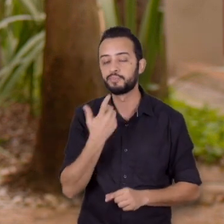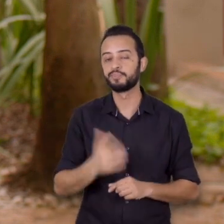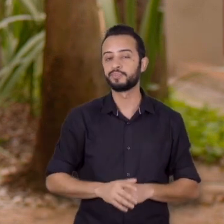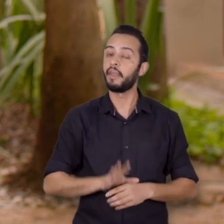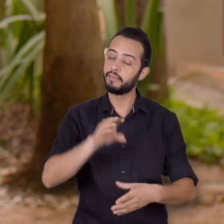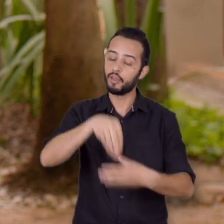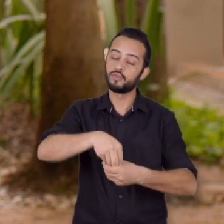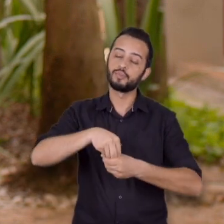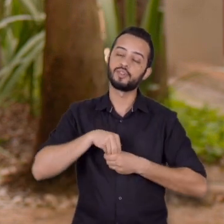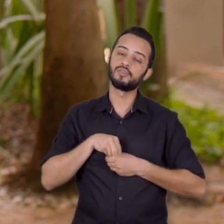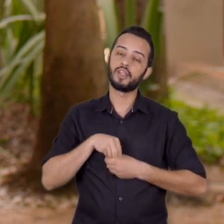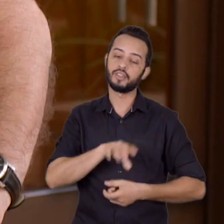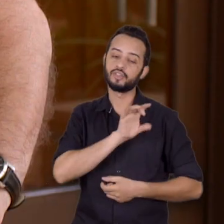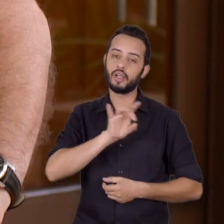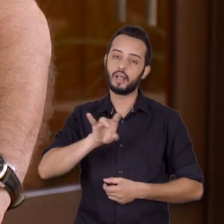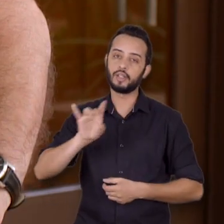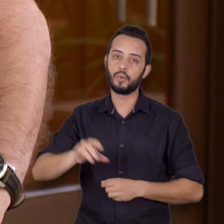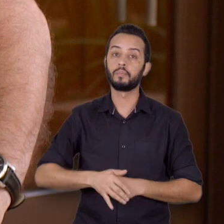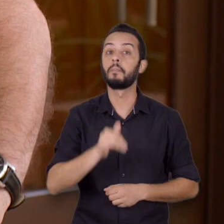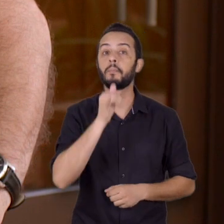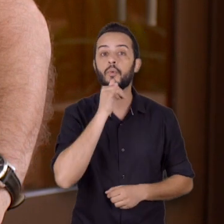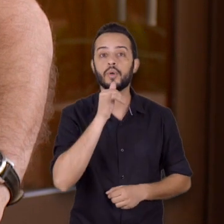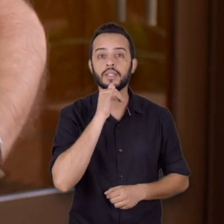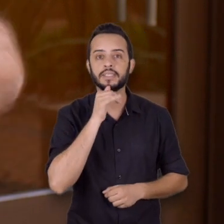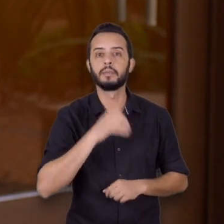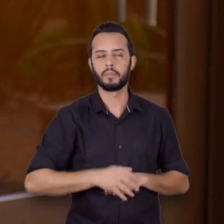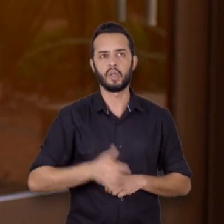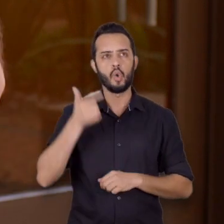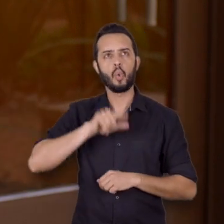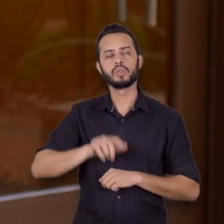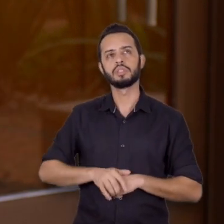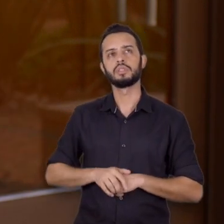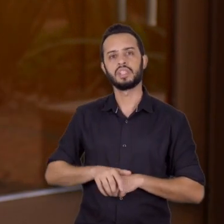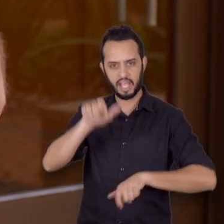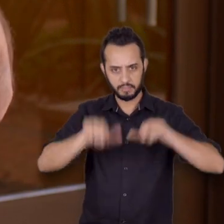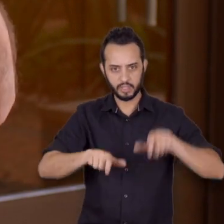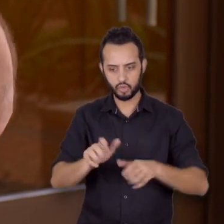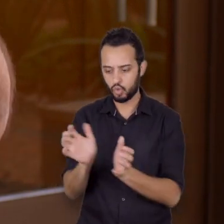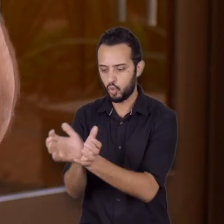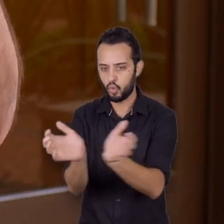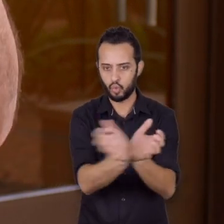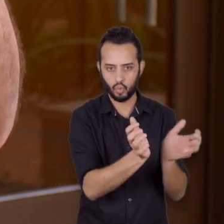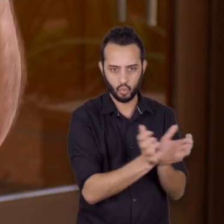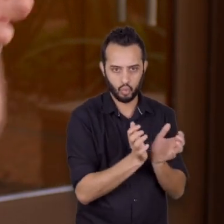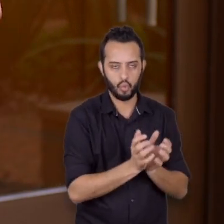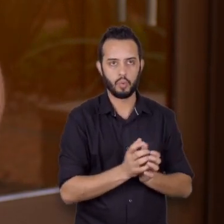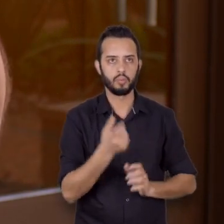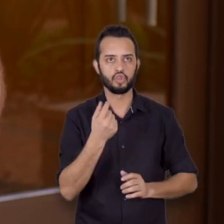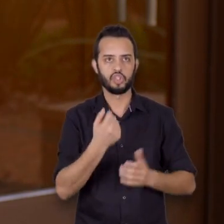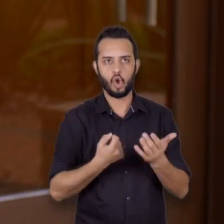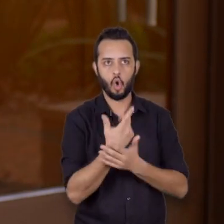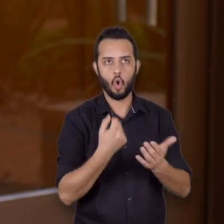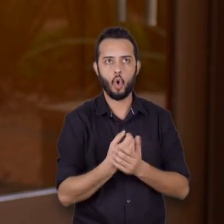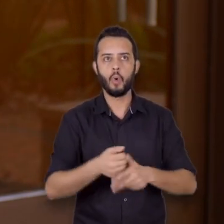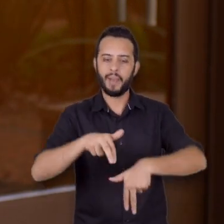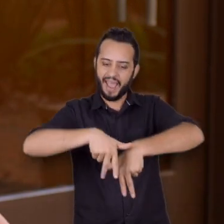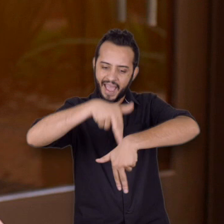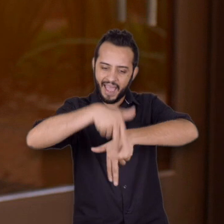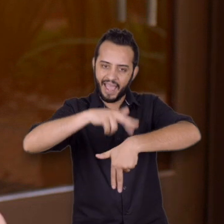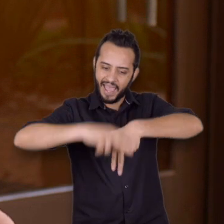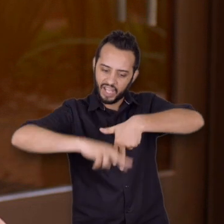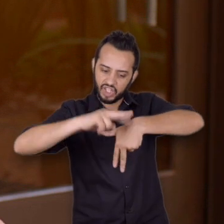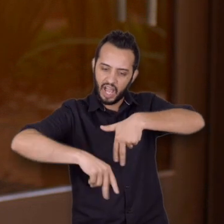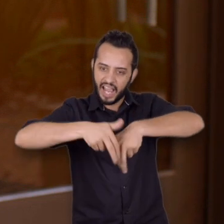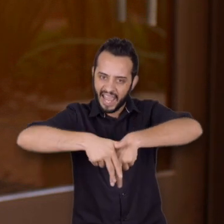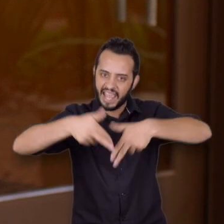certa subjetividade. Por exemplo, eu posso separar as pessoas em classe, gênero, etnia, faixa de consumo, etc. Mas hoje,